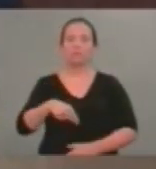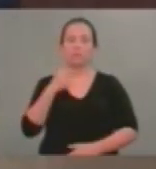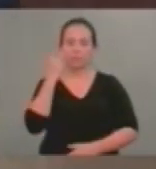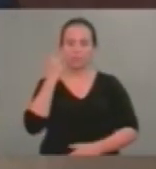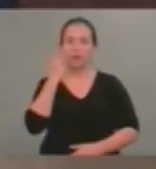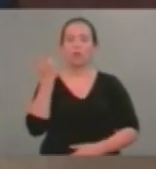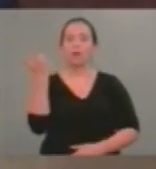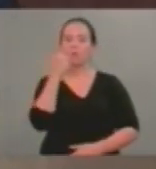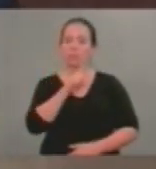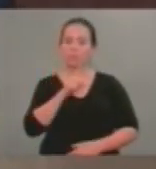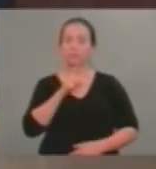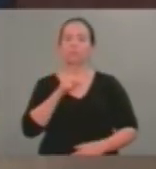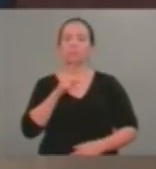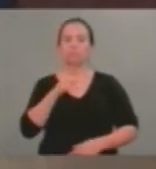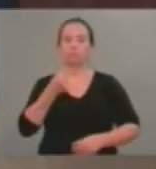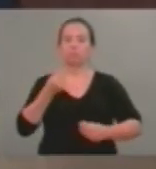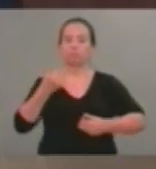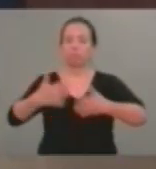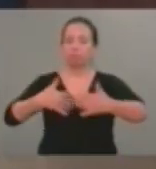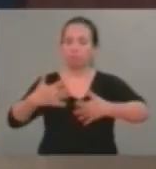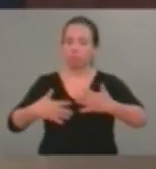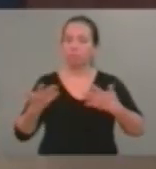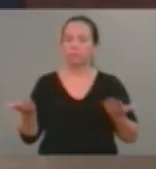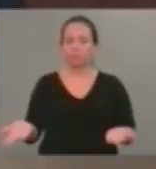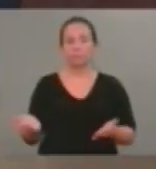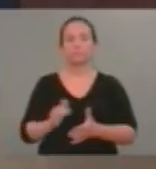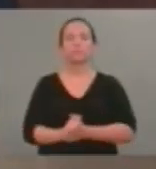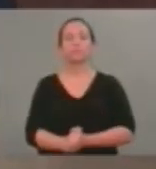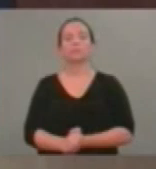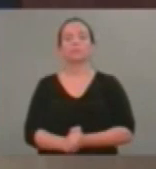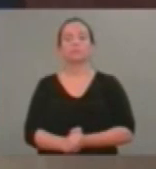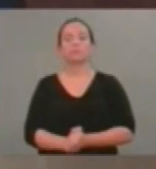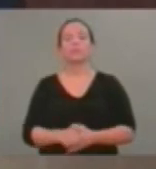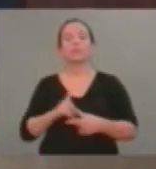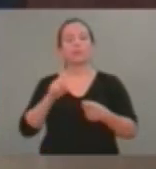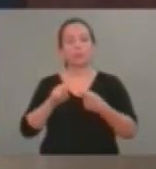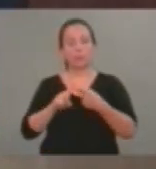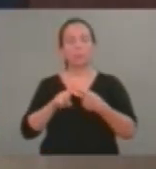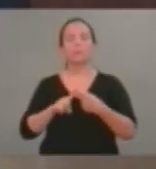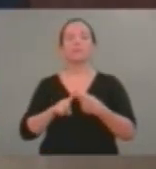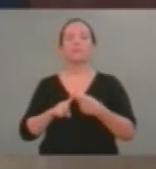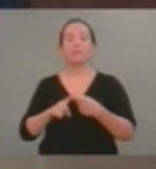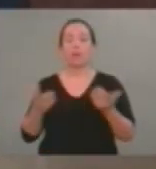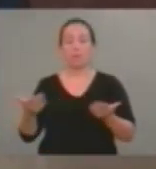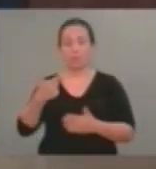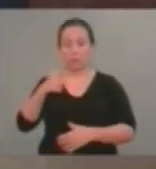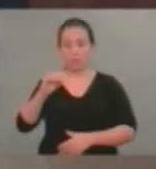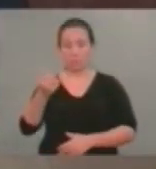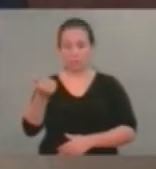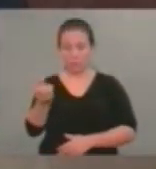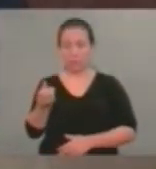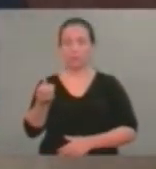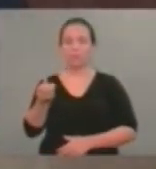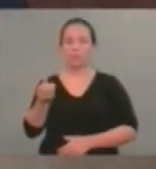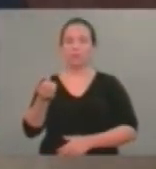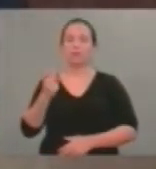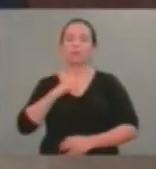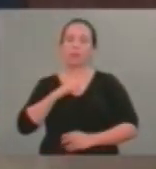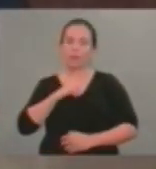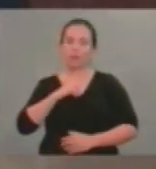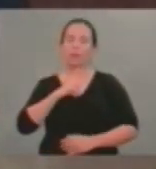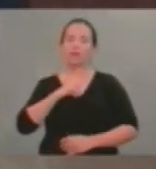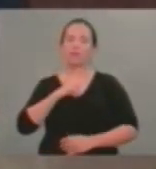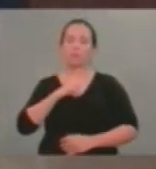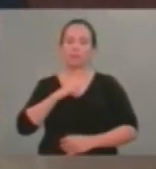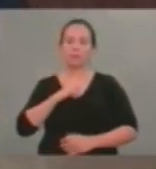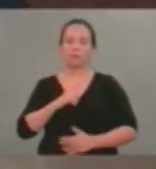nesse mesmo ano o estado também pregou que estava enxugando uma parte da máquina pública, apesar de não realizar o que chegou a